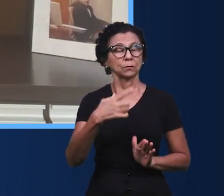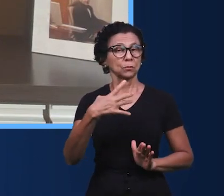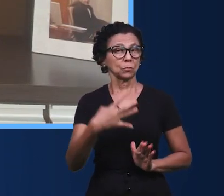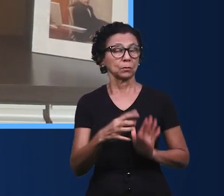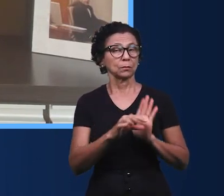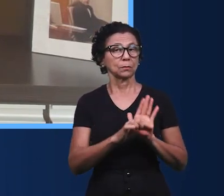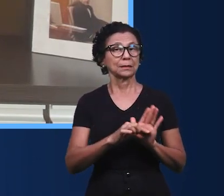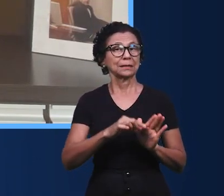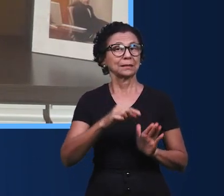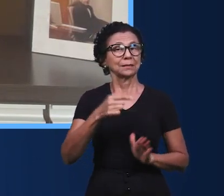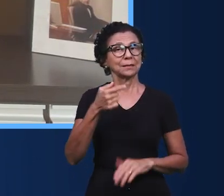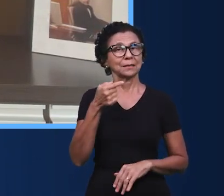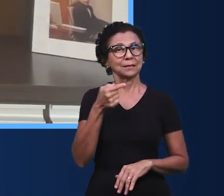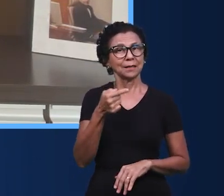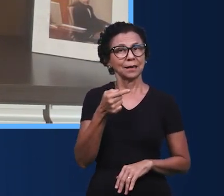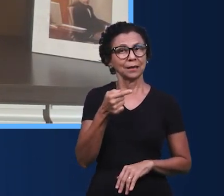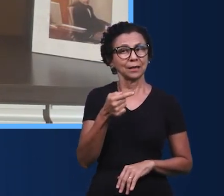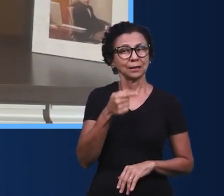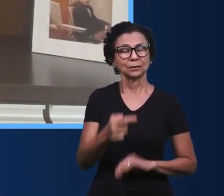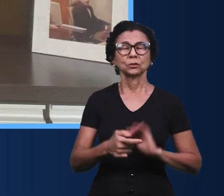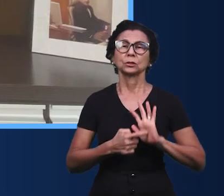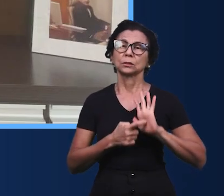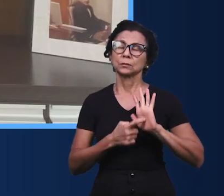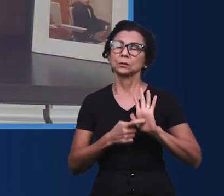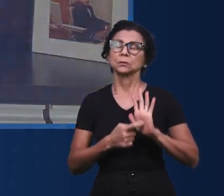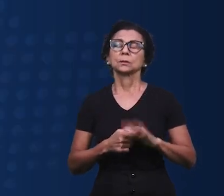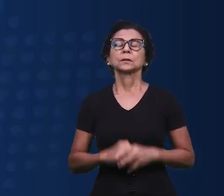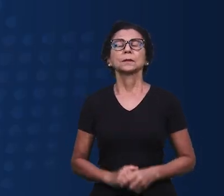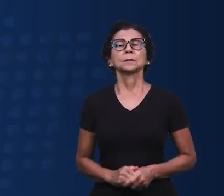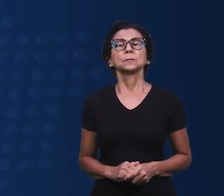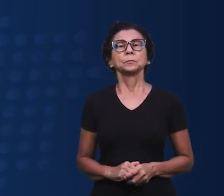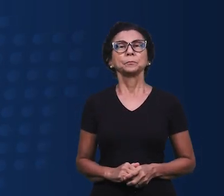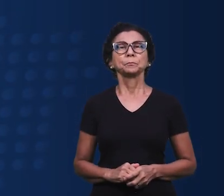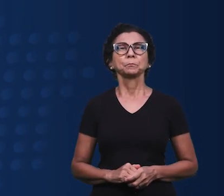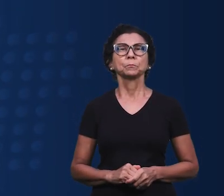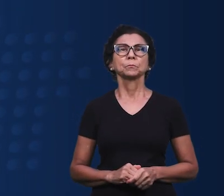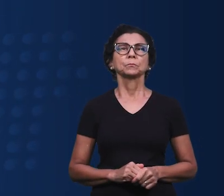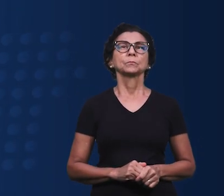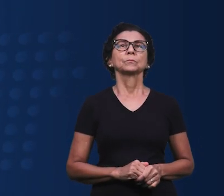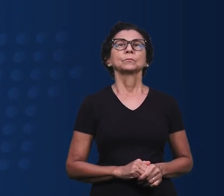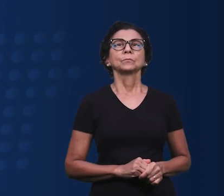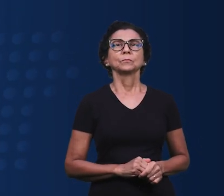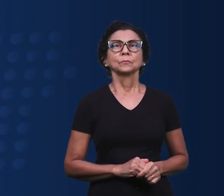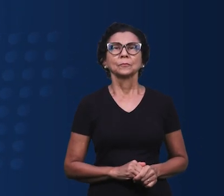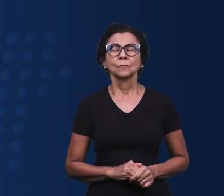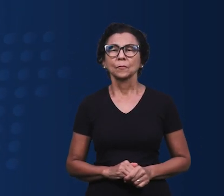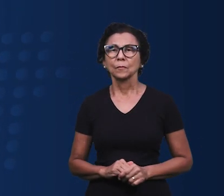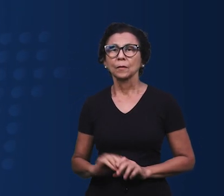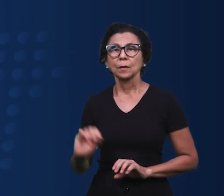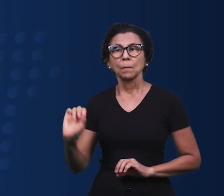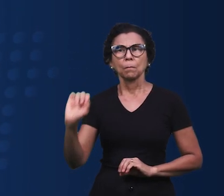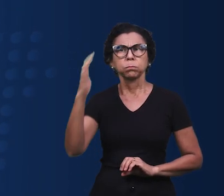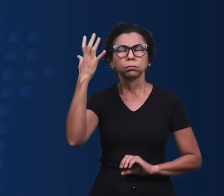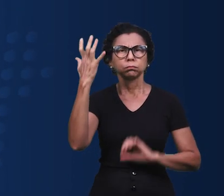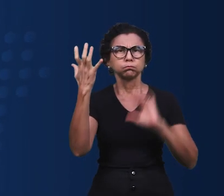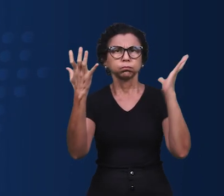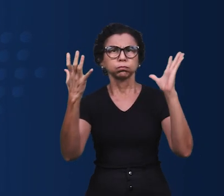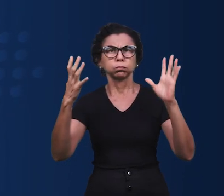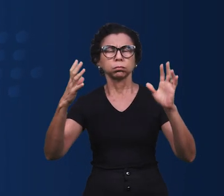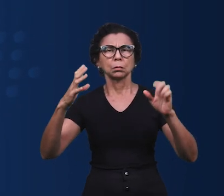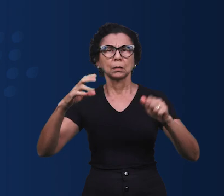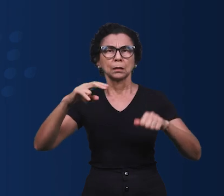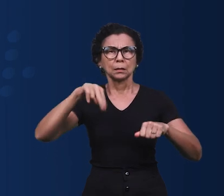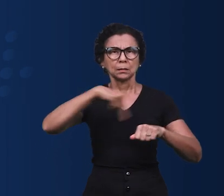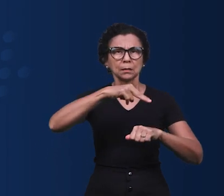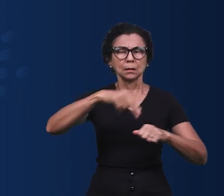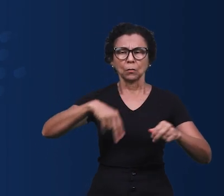24, no versículo 7, que diz assim: Porquanto se levantará nação contra